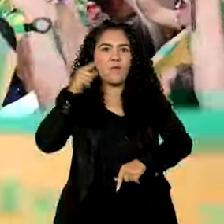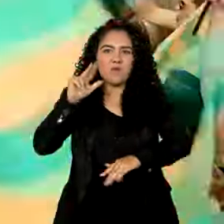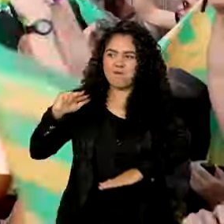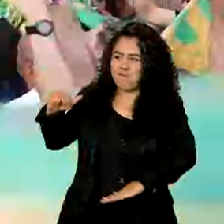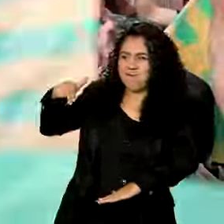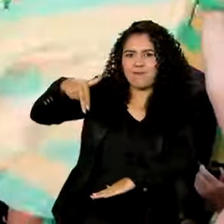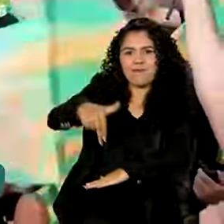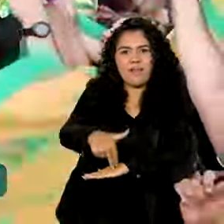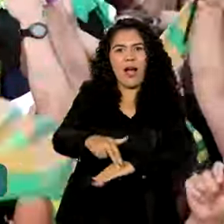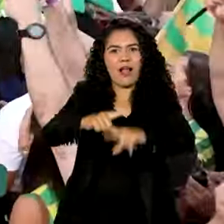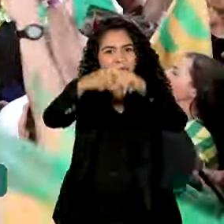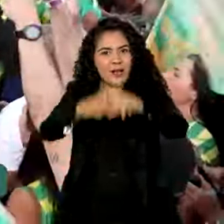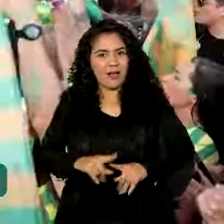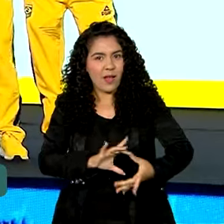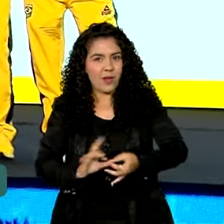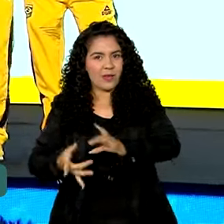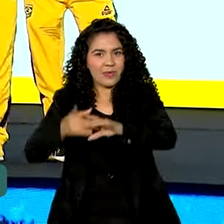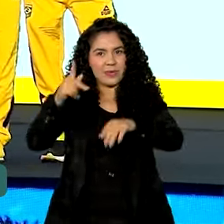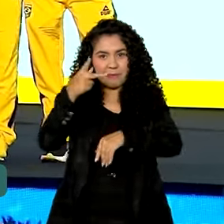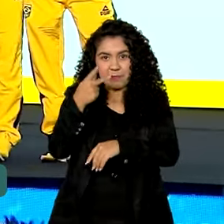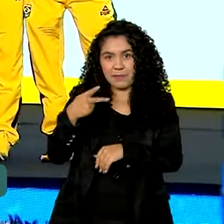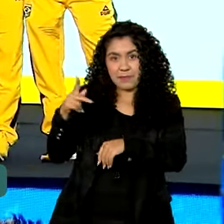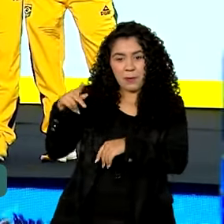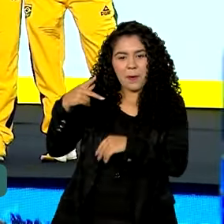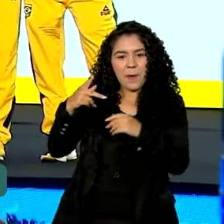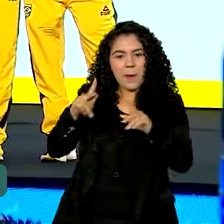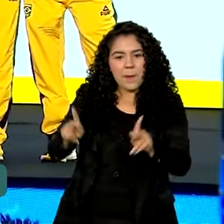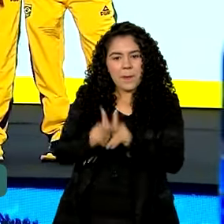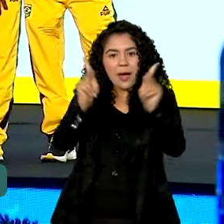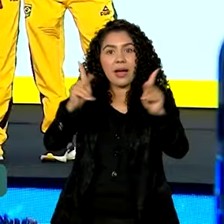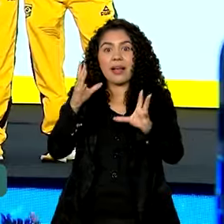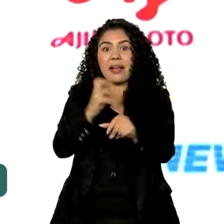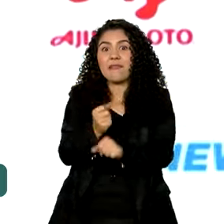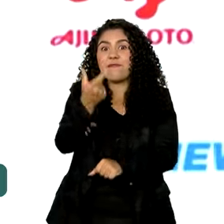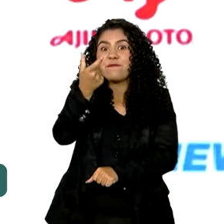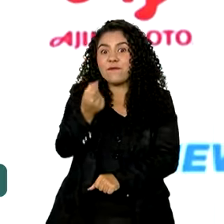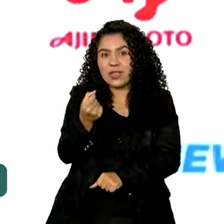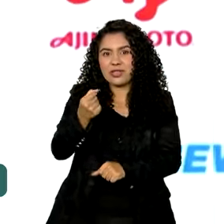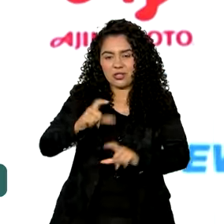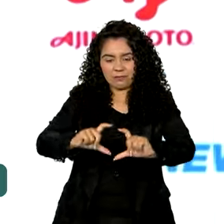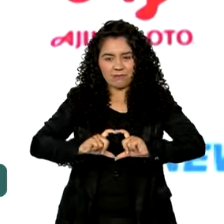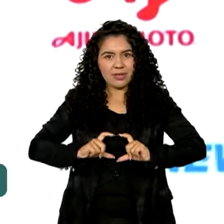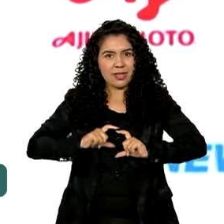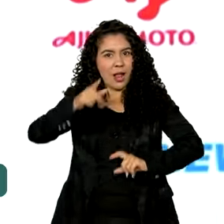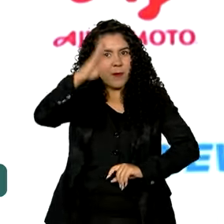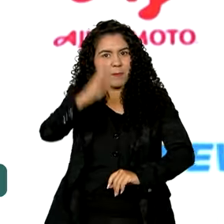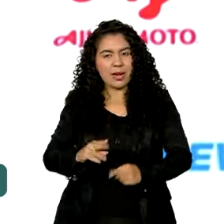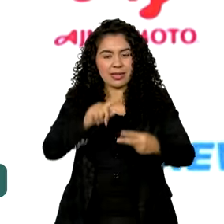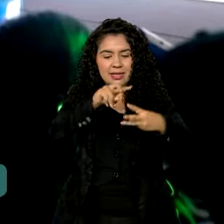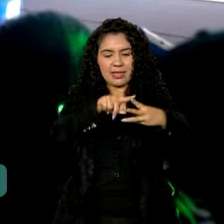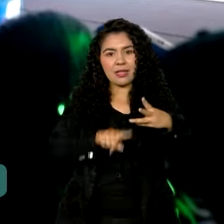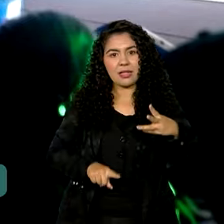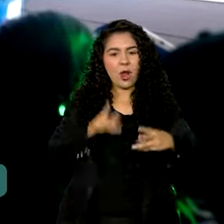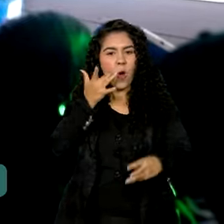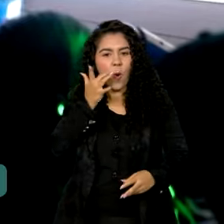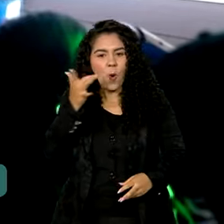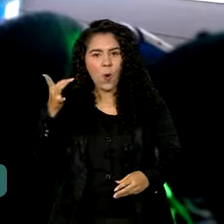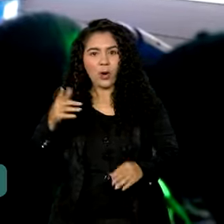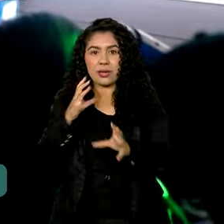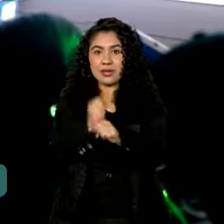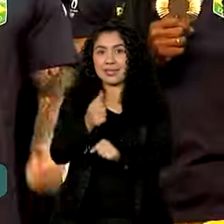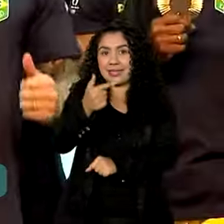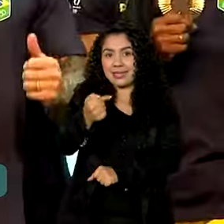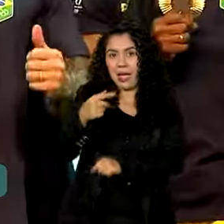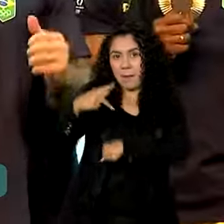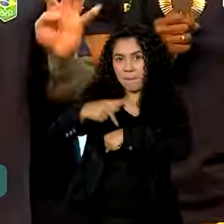Olimpíada de Paris. O Brasil conquistou 20 medalhas, 3 de ouro, 7 de prata e 10 de